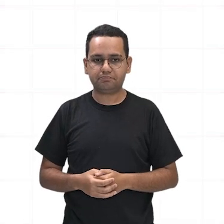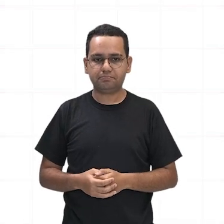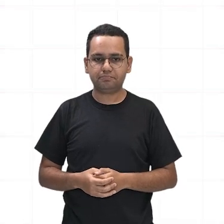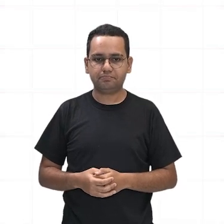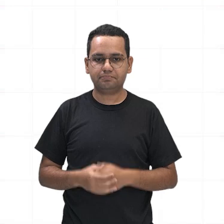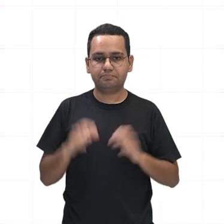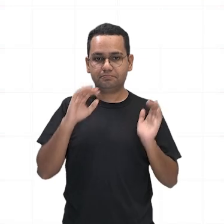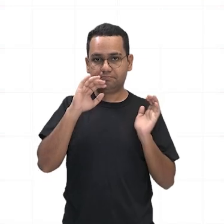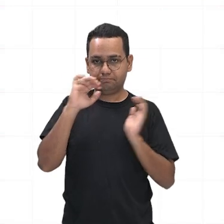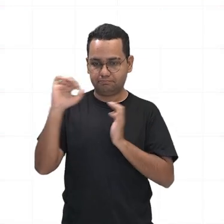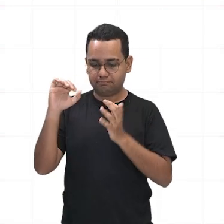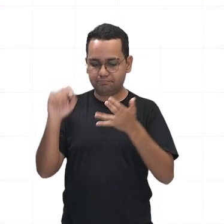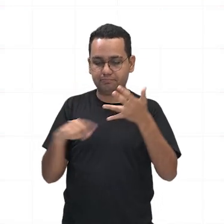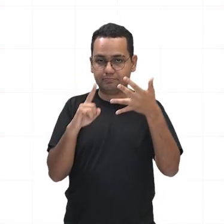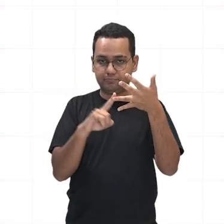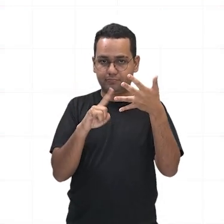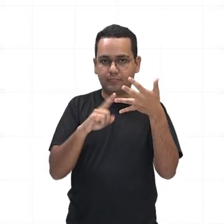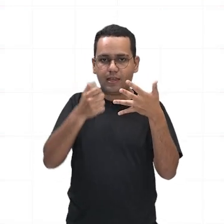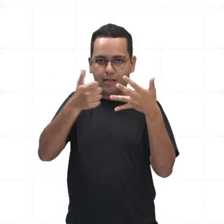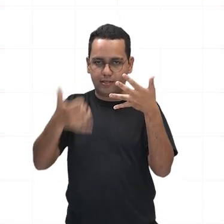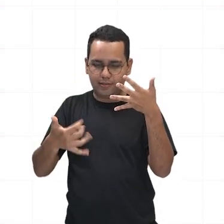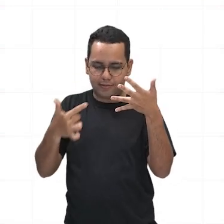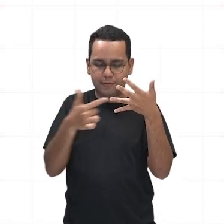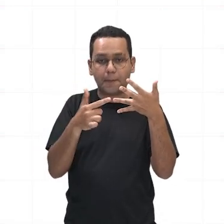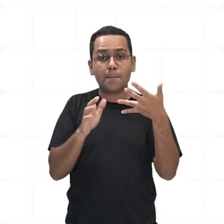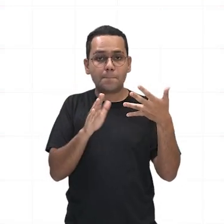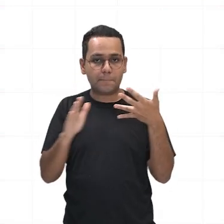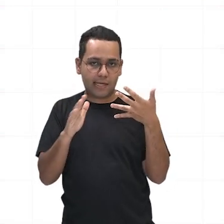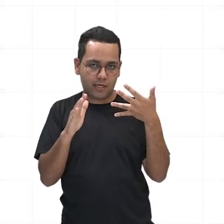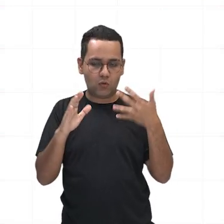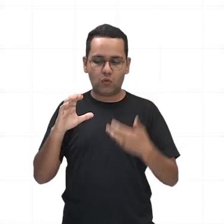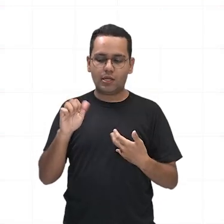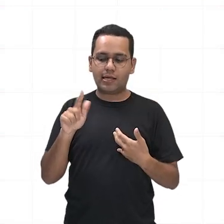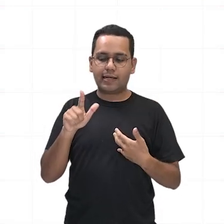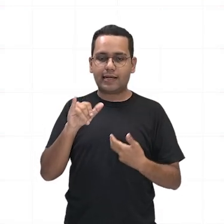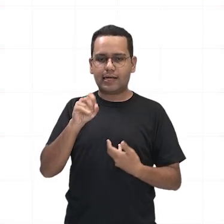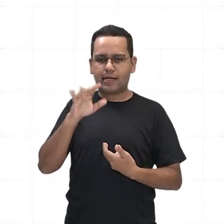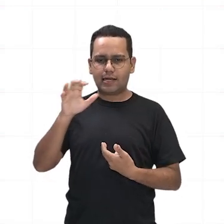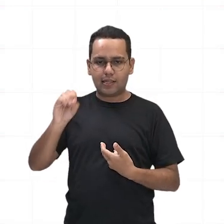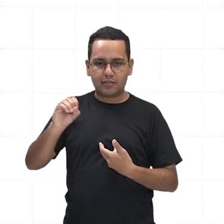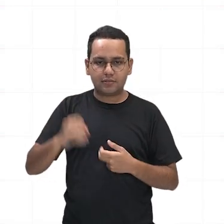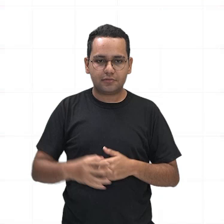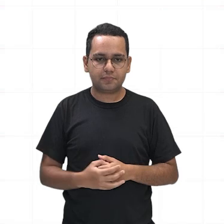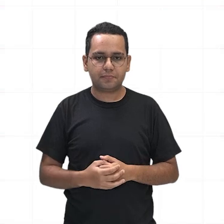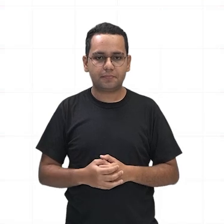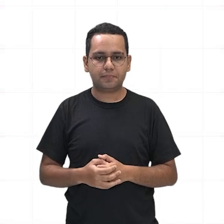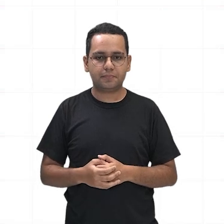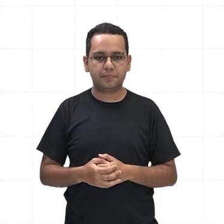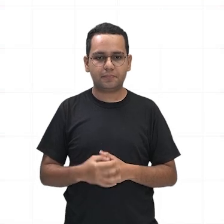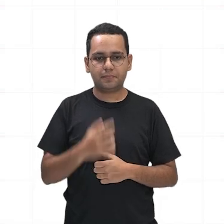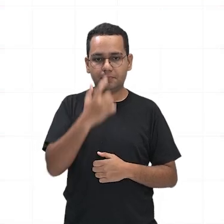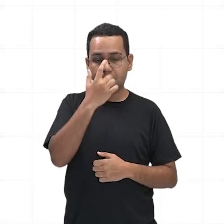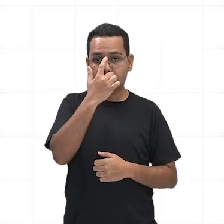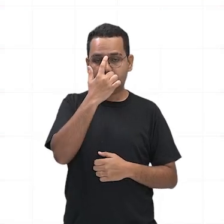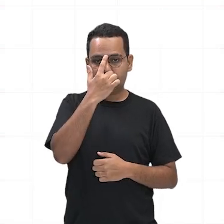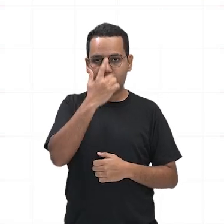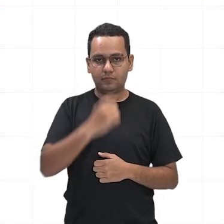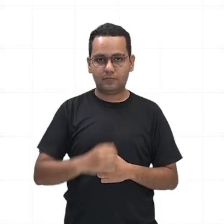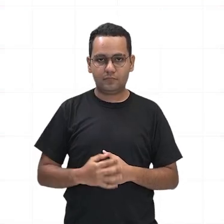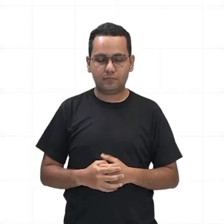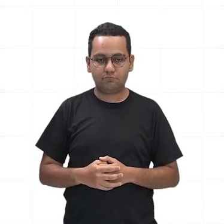agora do período clássico. O período de maior brilho da civilização grega, né, é o período